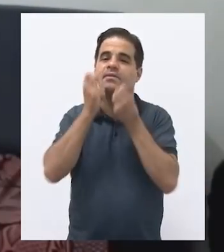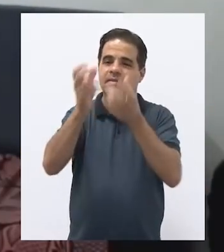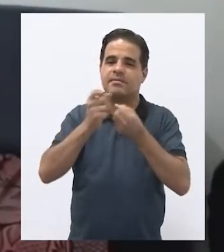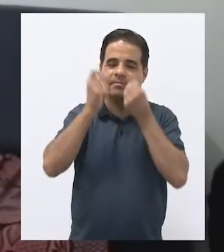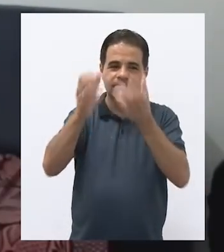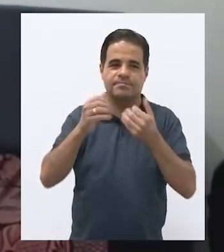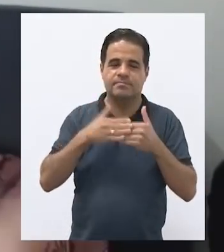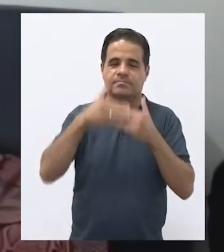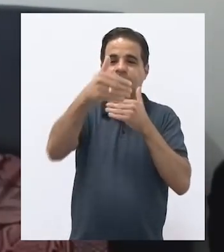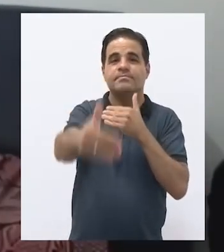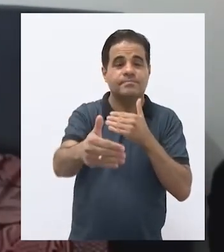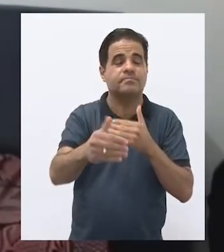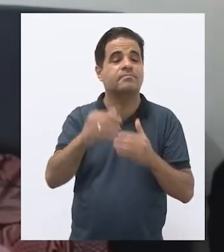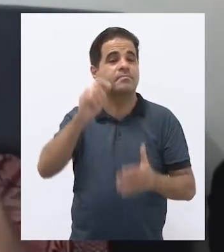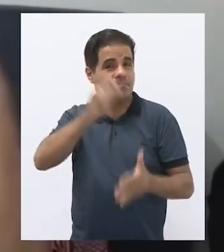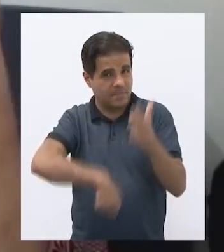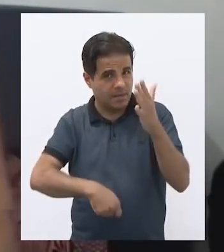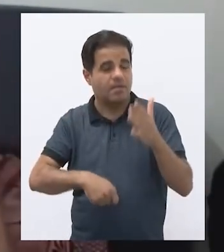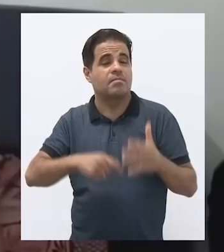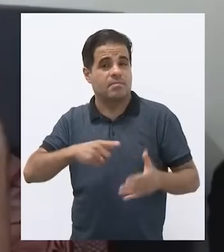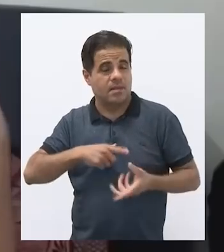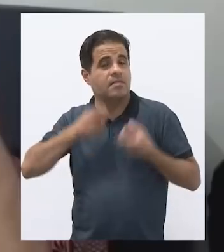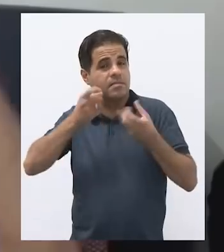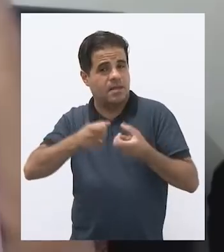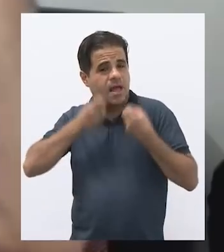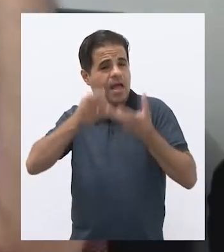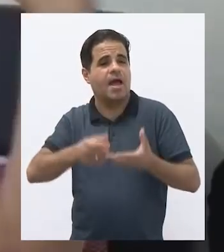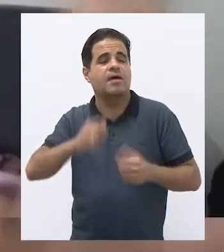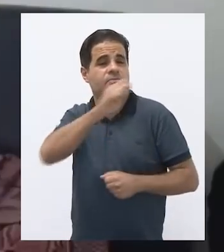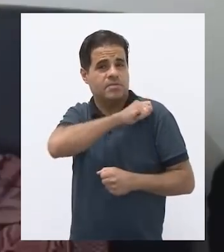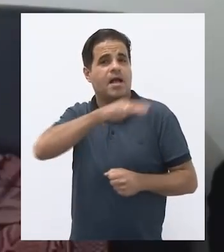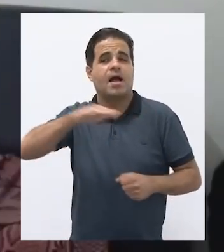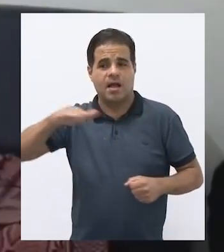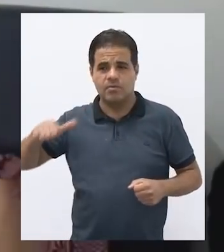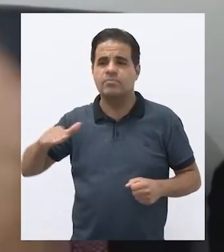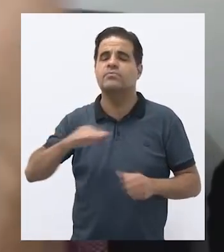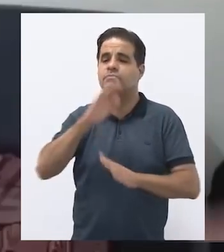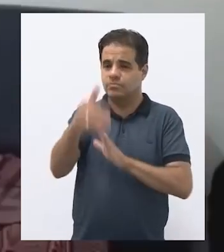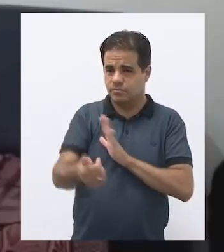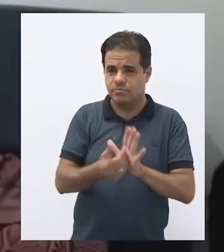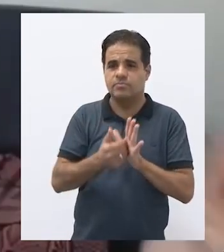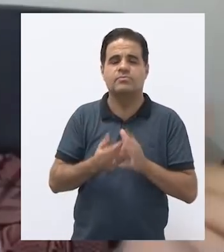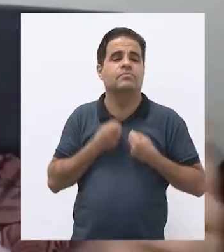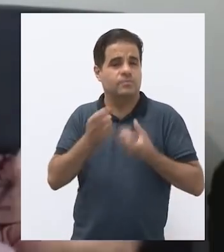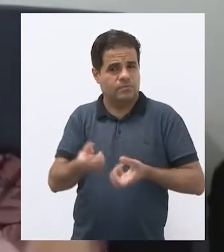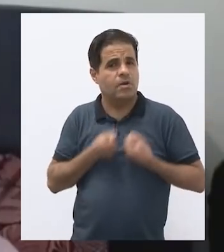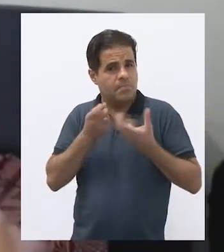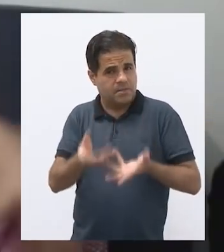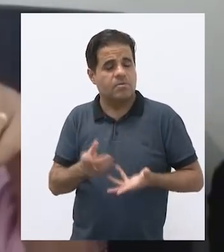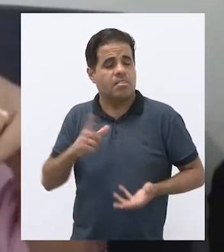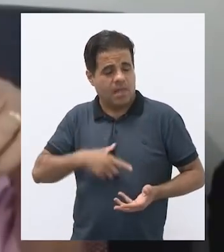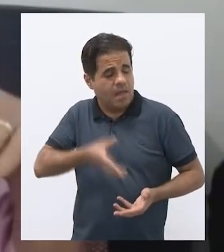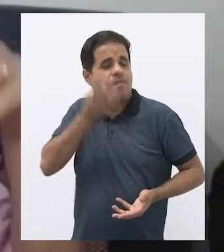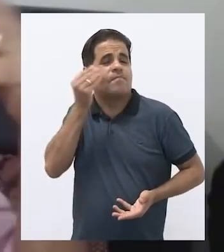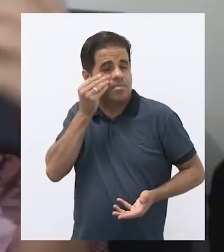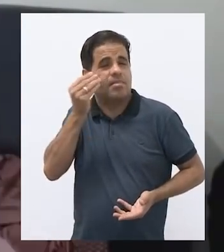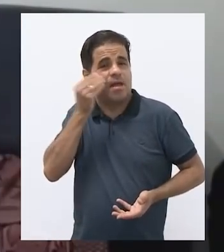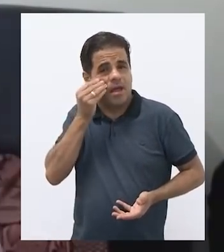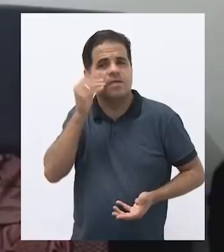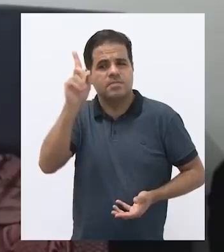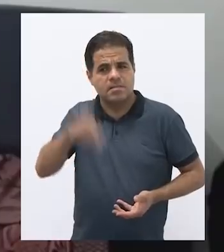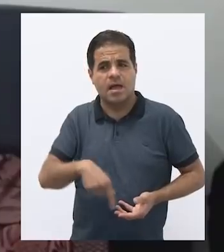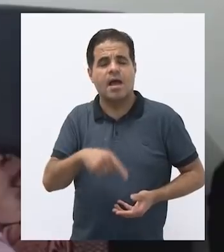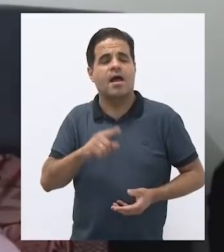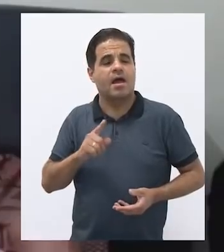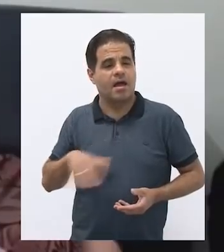tudo, matrícula, que tem dados de alunos, informações e evidências, que também são